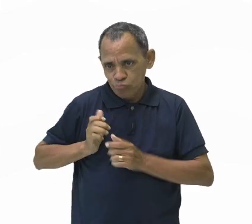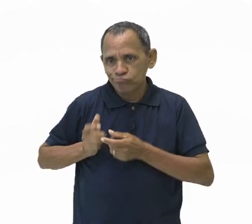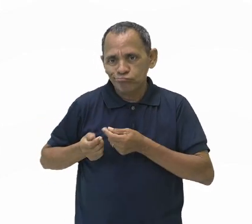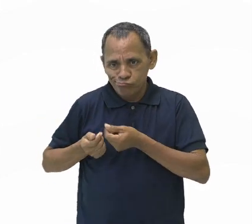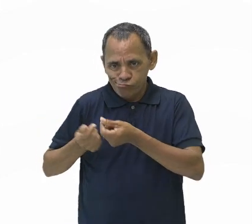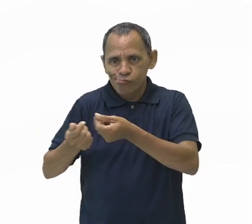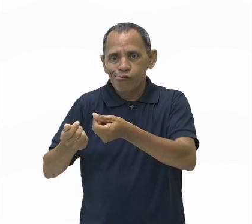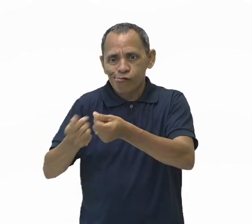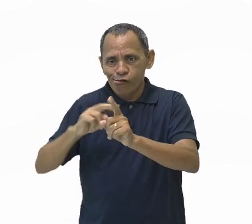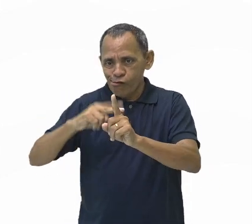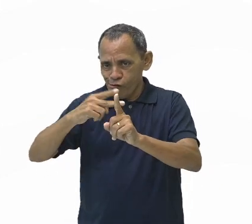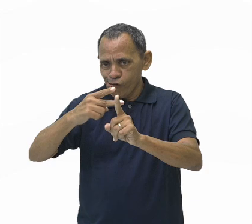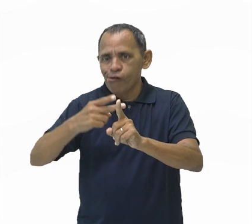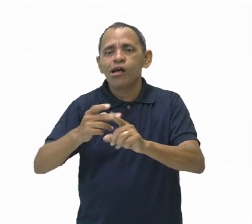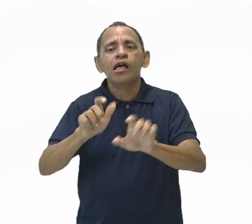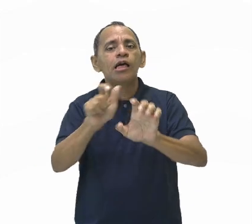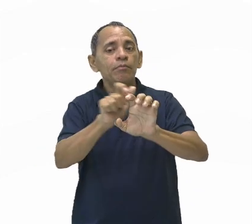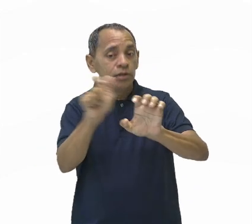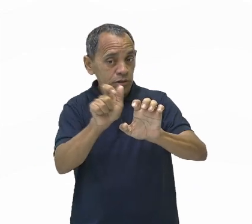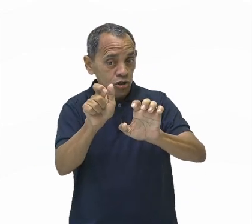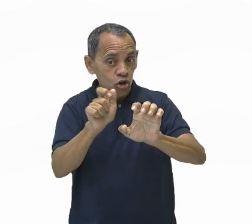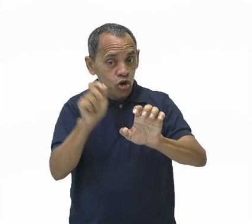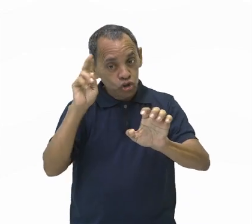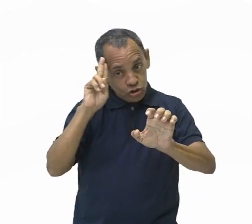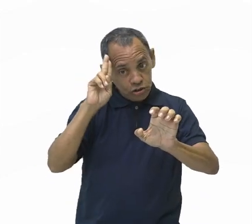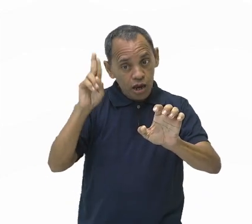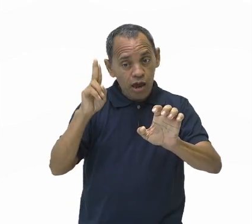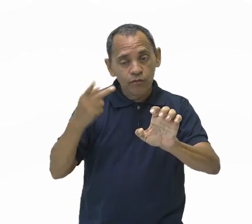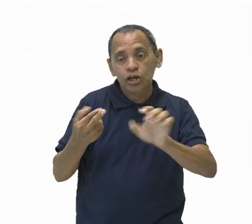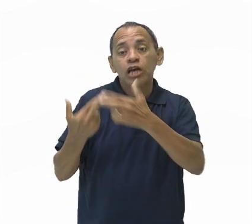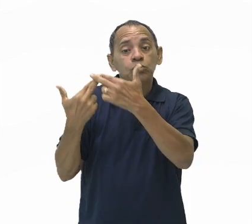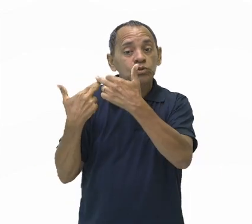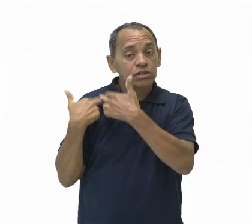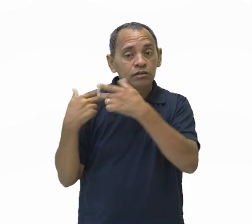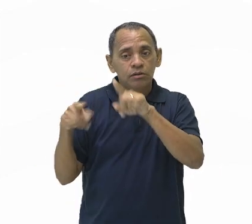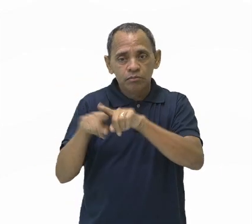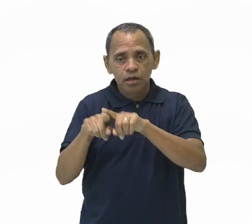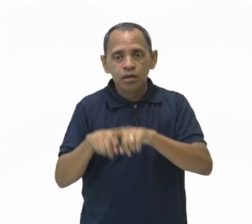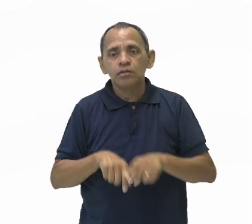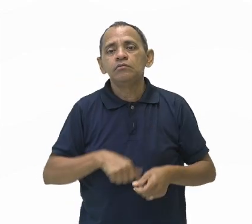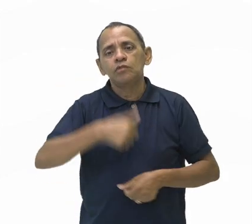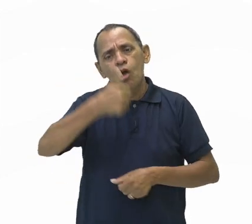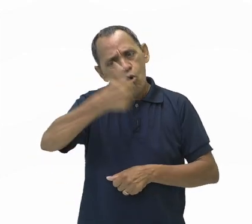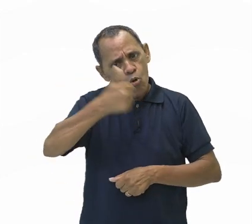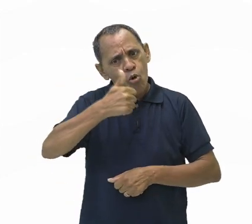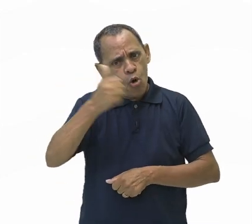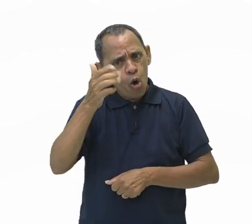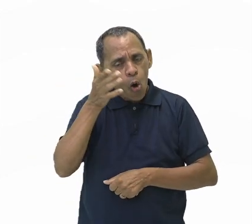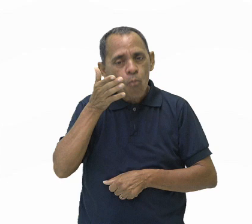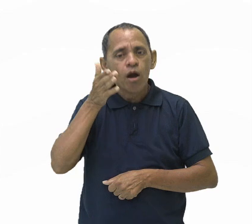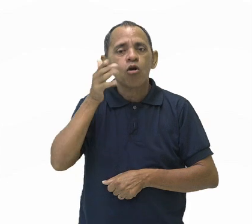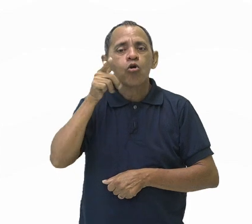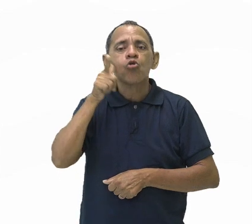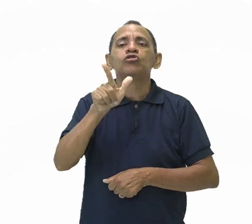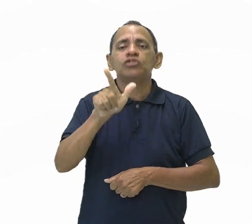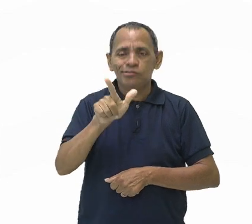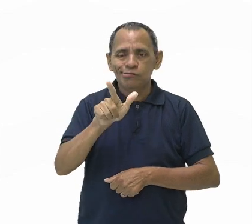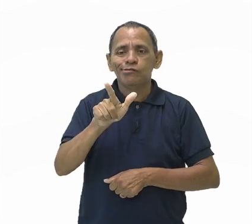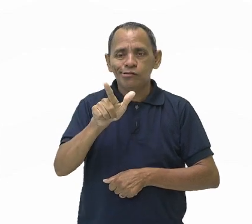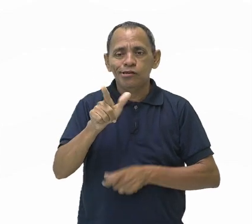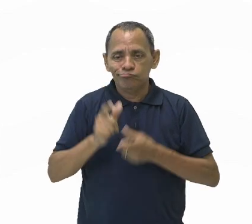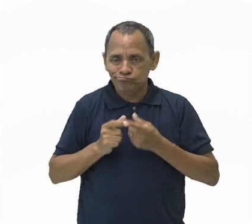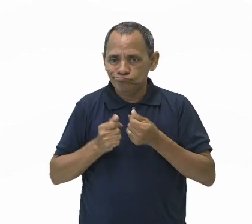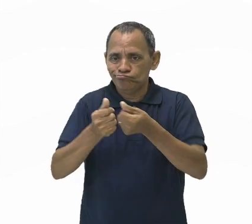do empreendedorismo, né, de ser dono do próprio negócio, é um dos caminhos, né, para se conseguir determinada renda. E aí